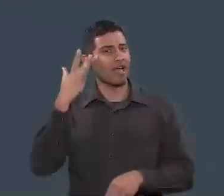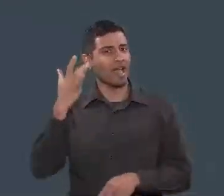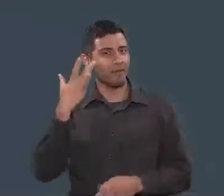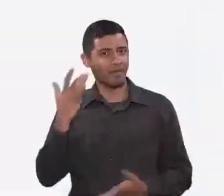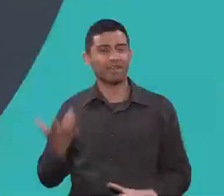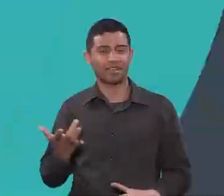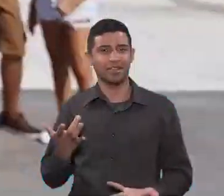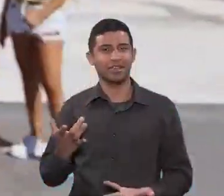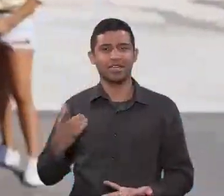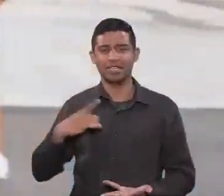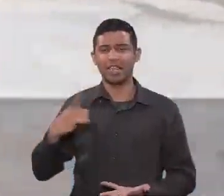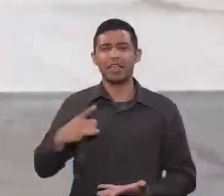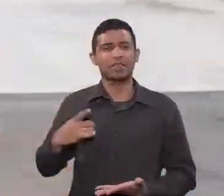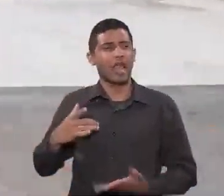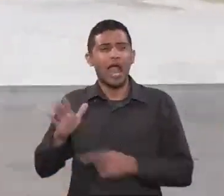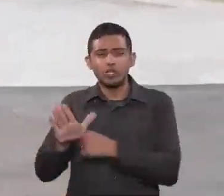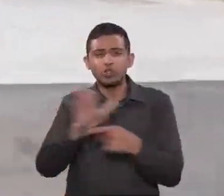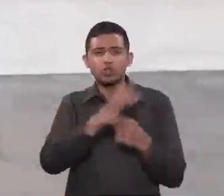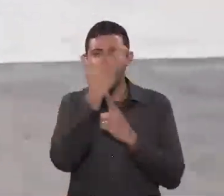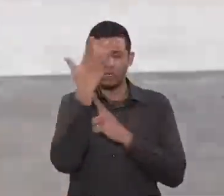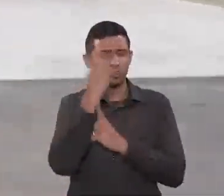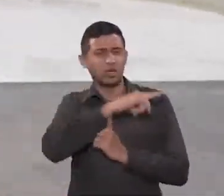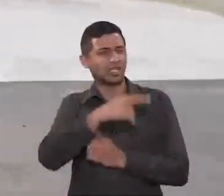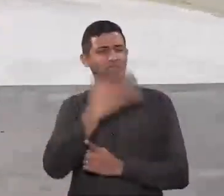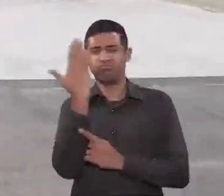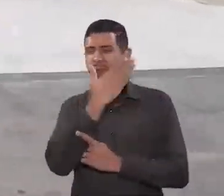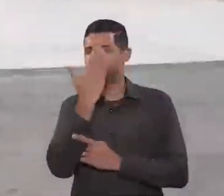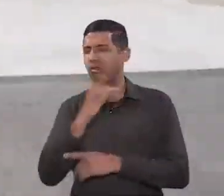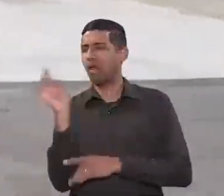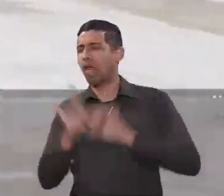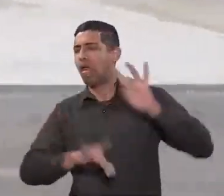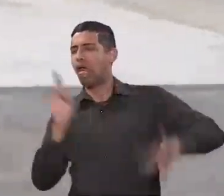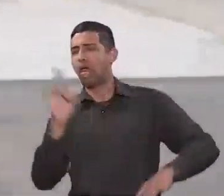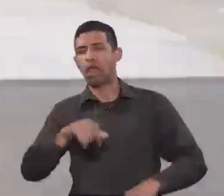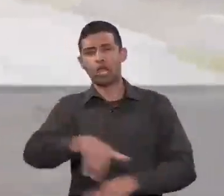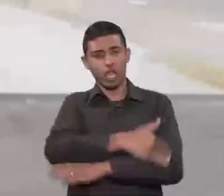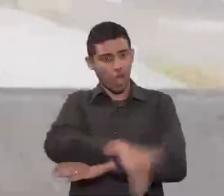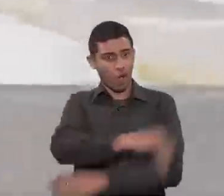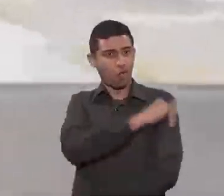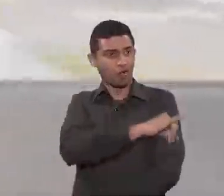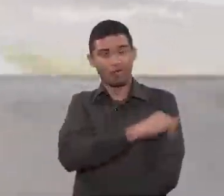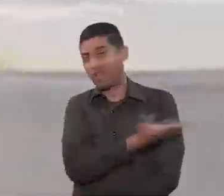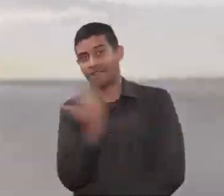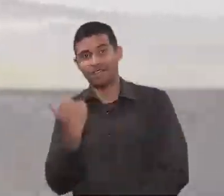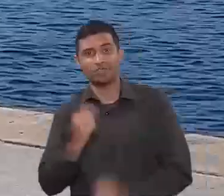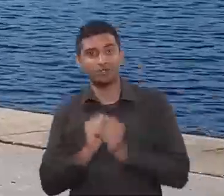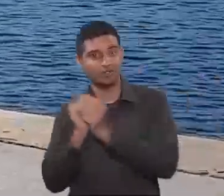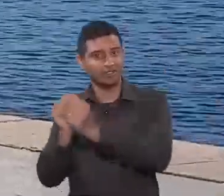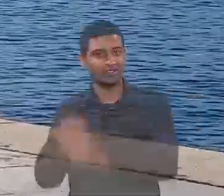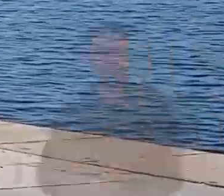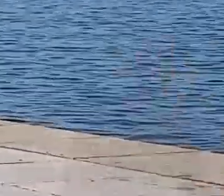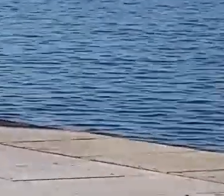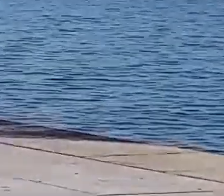e acolhe pessoas que vivem invisibilizadas nas ruas do Rio de Janeiro. Vem comigo!